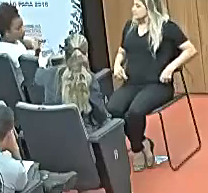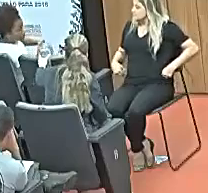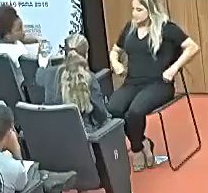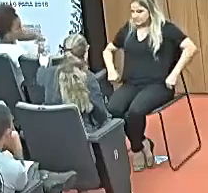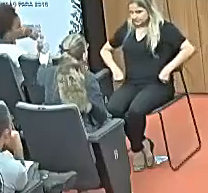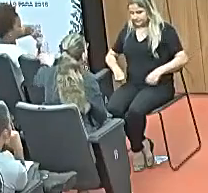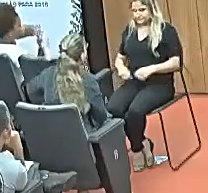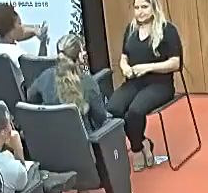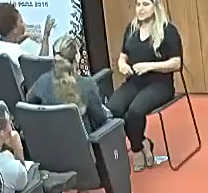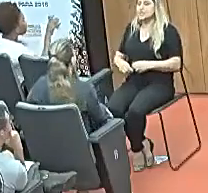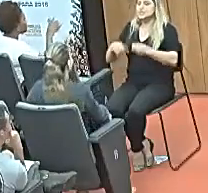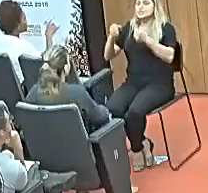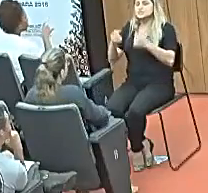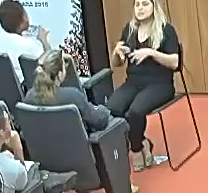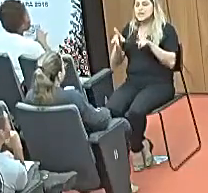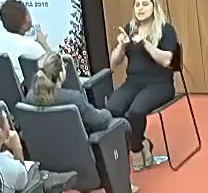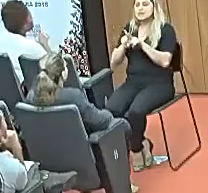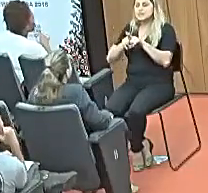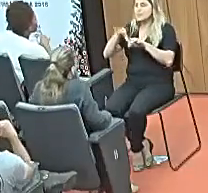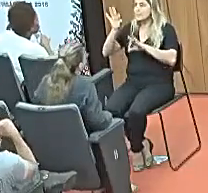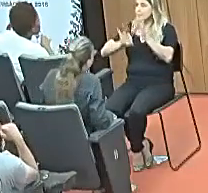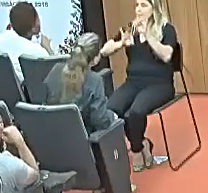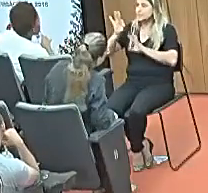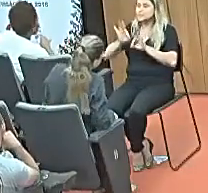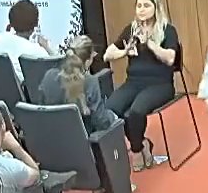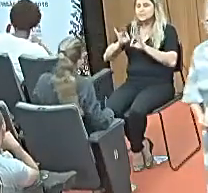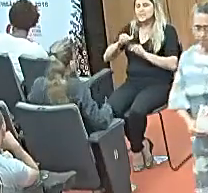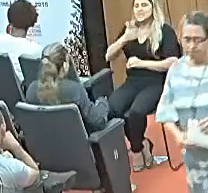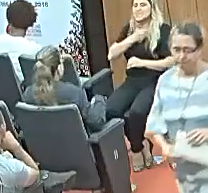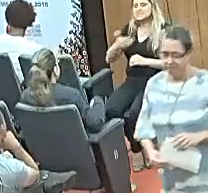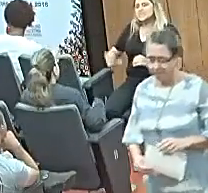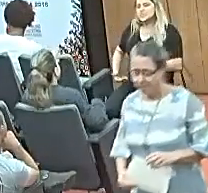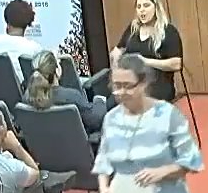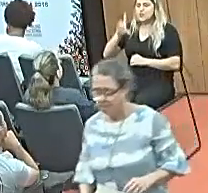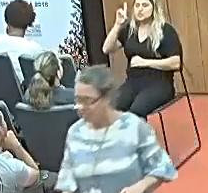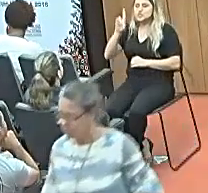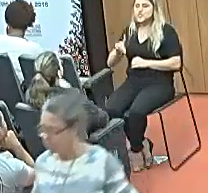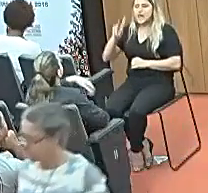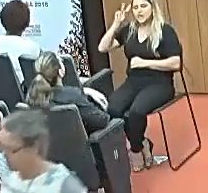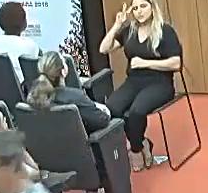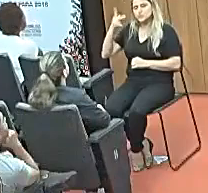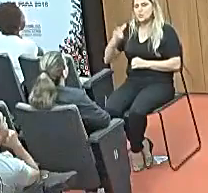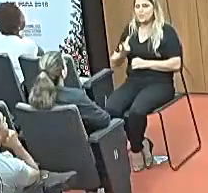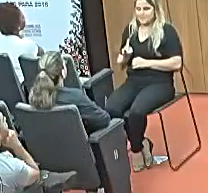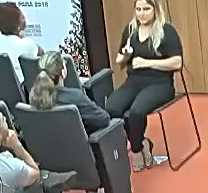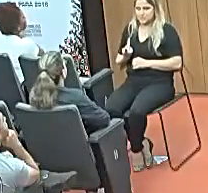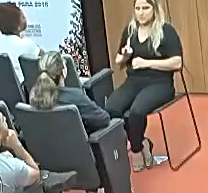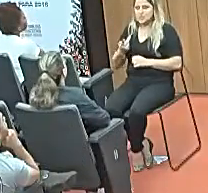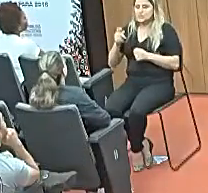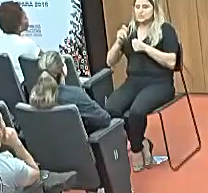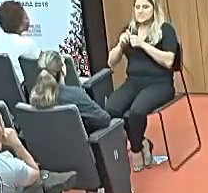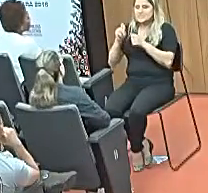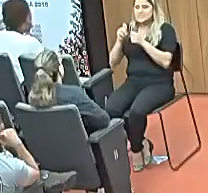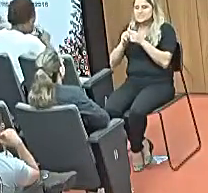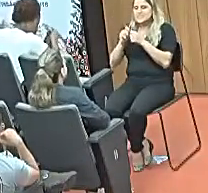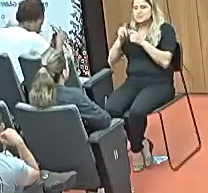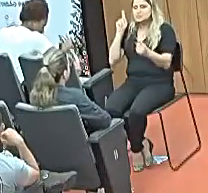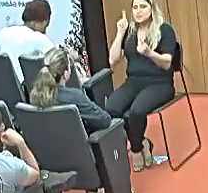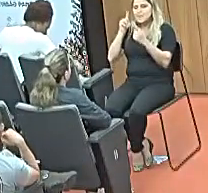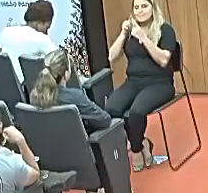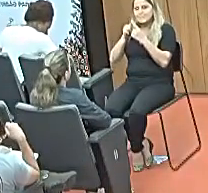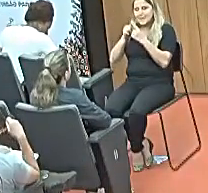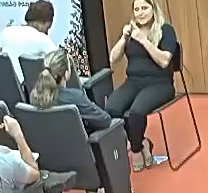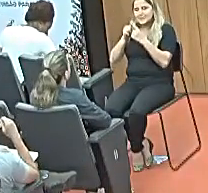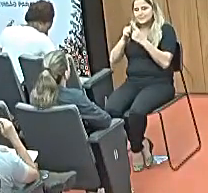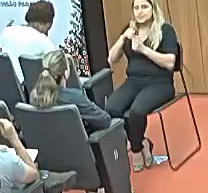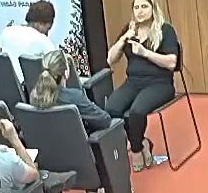do planeta que é o plano estadual de direitos humanos então a gente criou uma meta física onde que nesse nesse plano